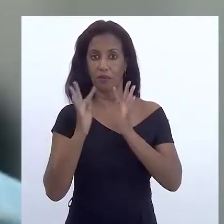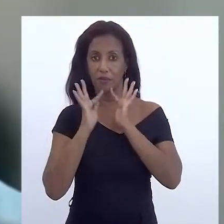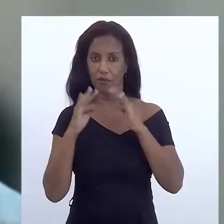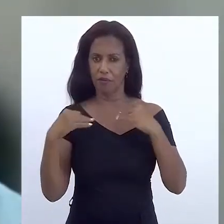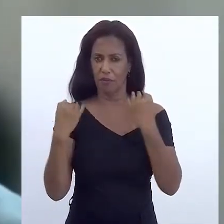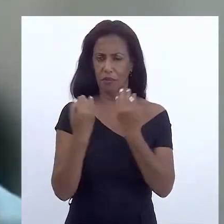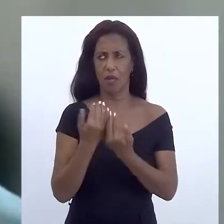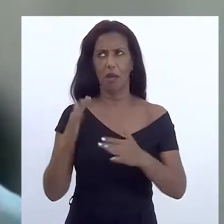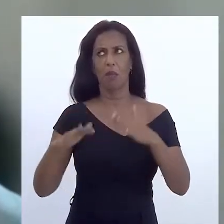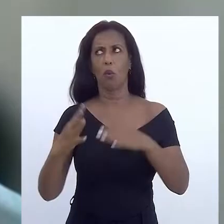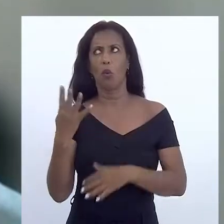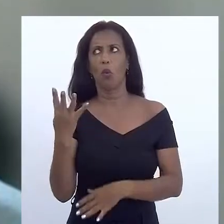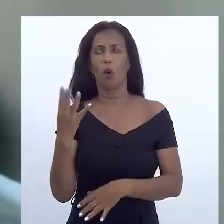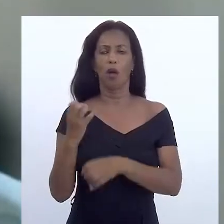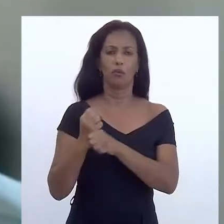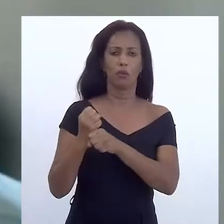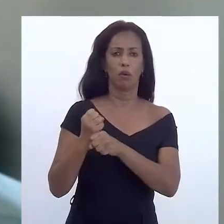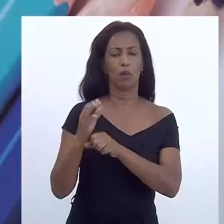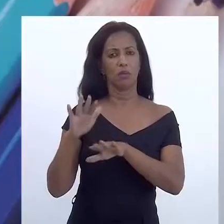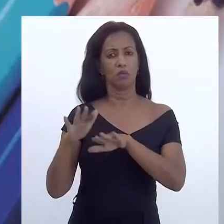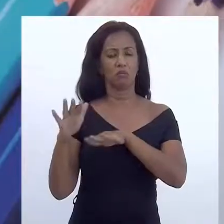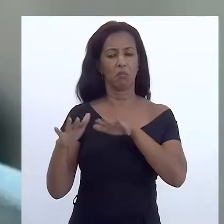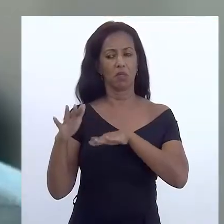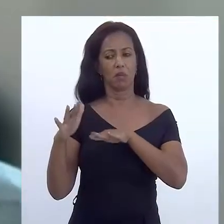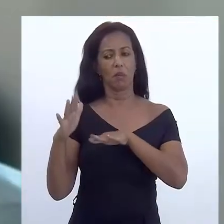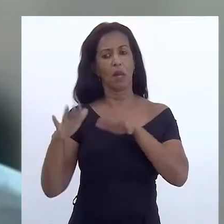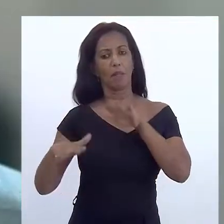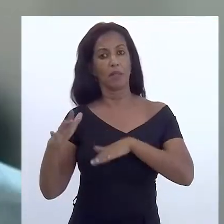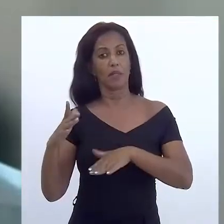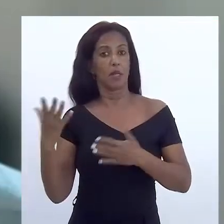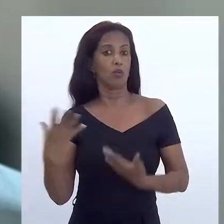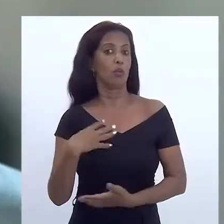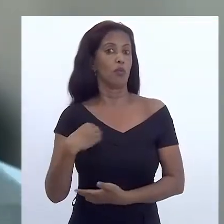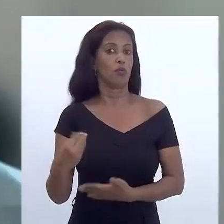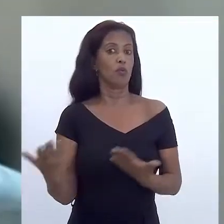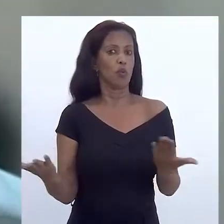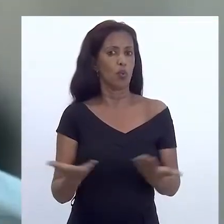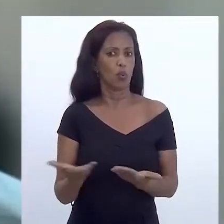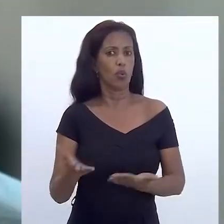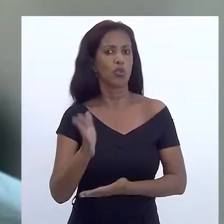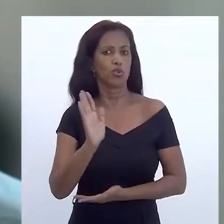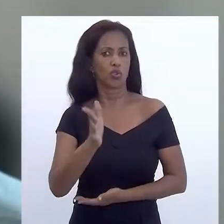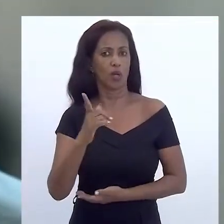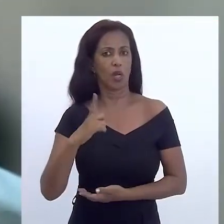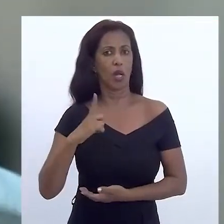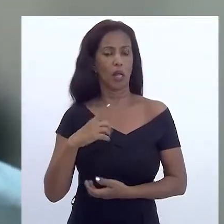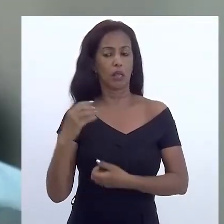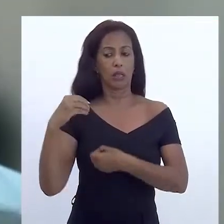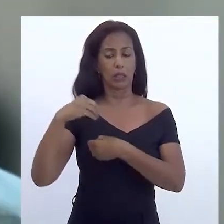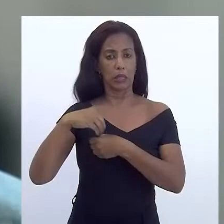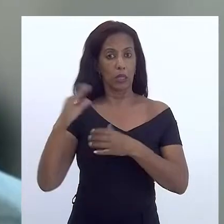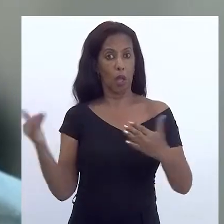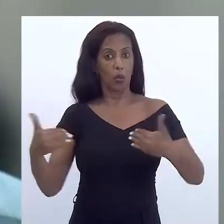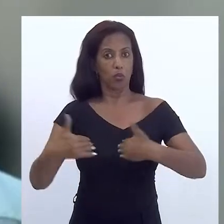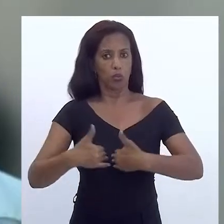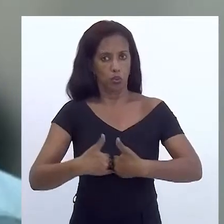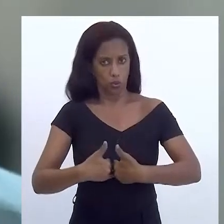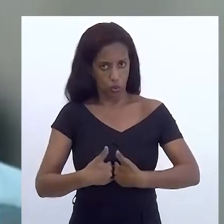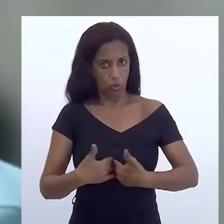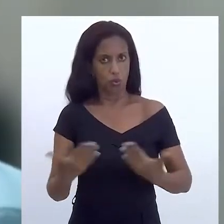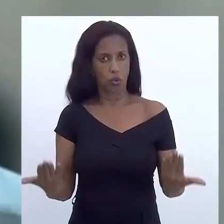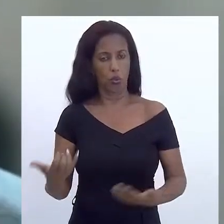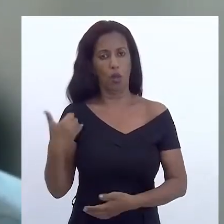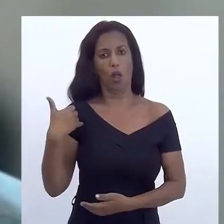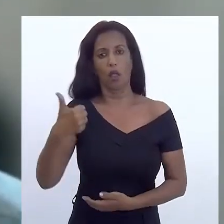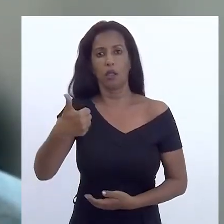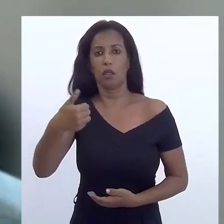familiar, nos últimos 4 anos aproximadamente, apesar de eu ter um histórico, meu filho hoje já dentro do espectro autista,